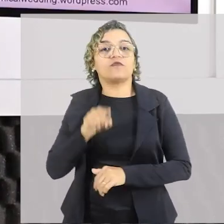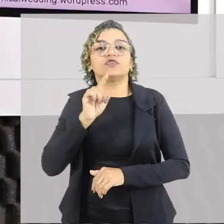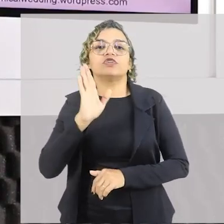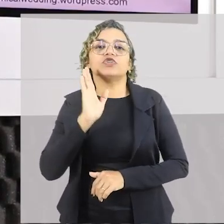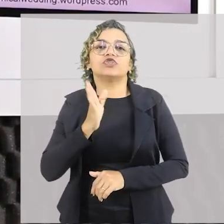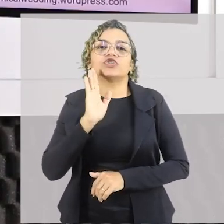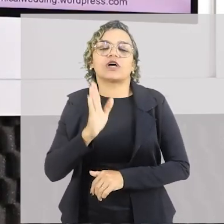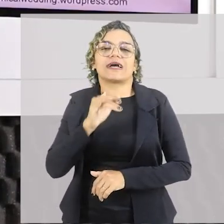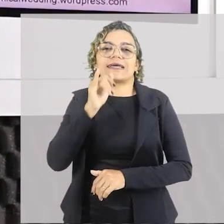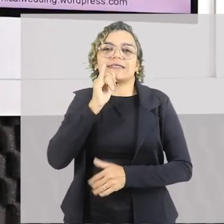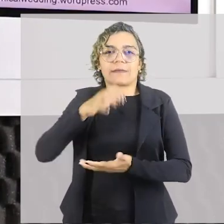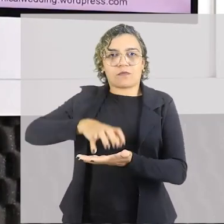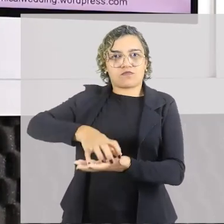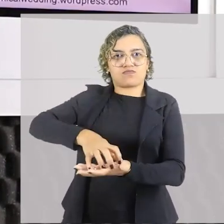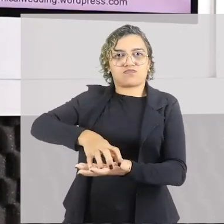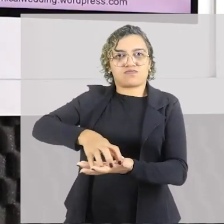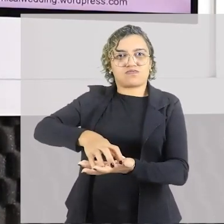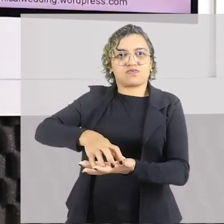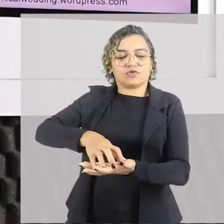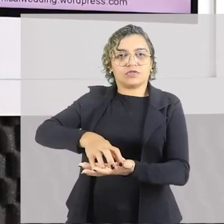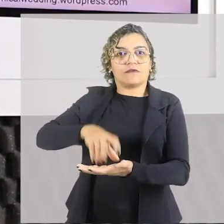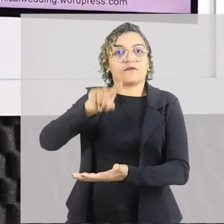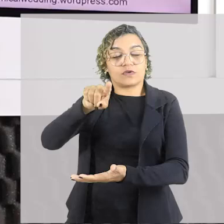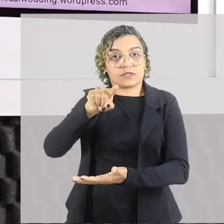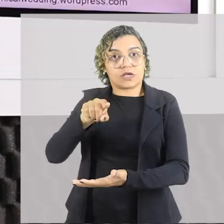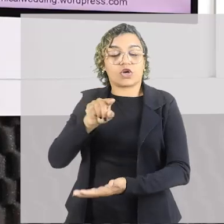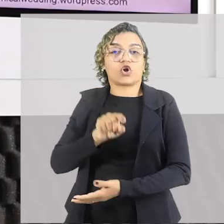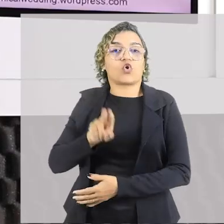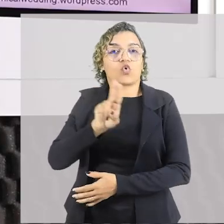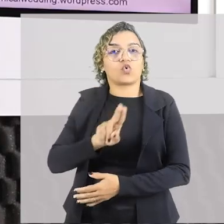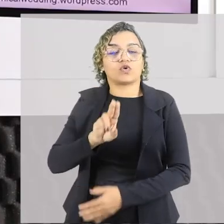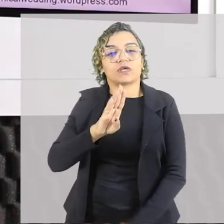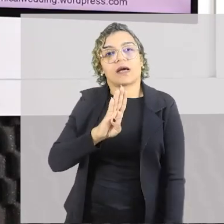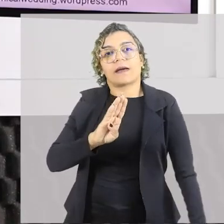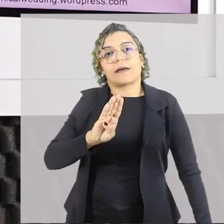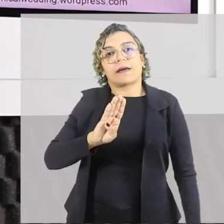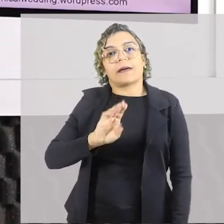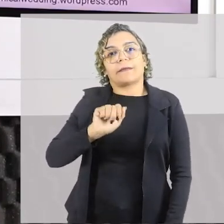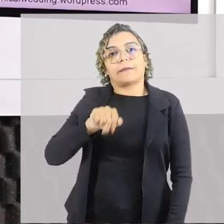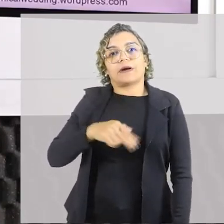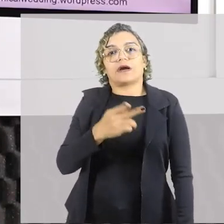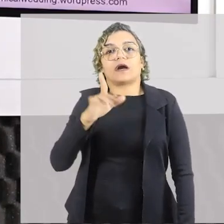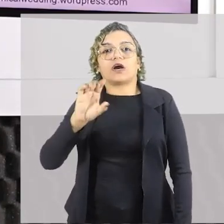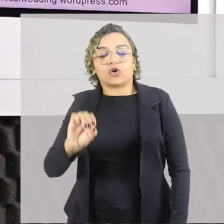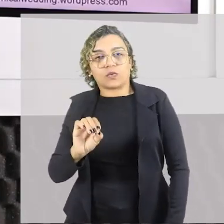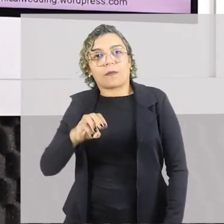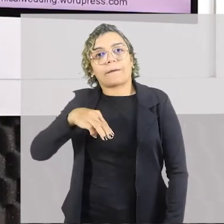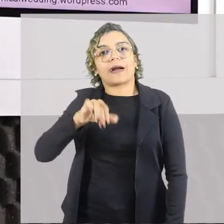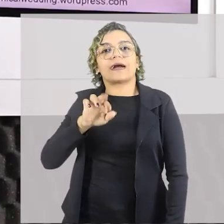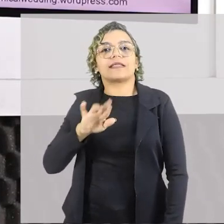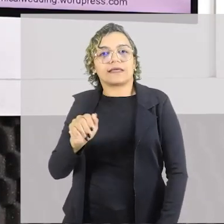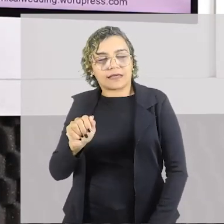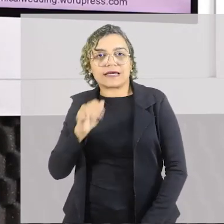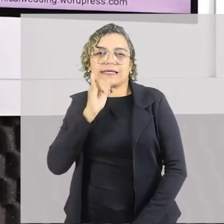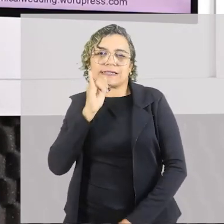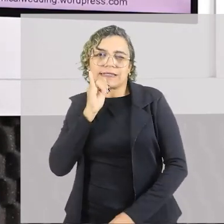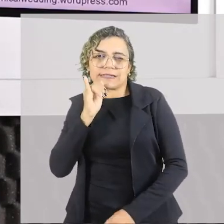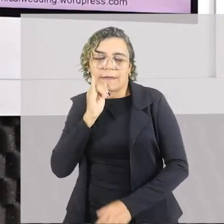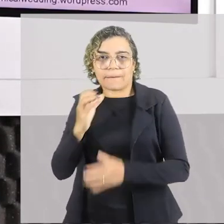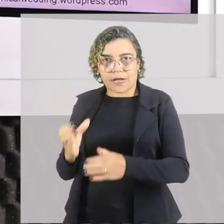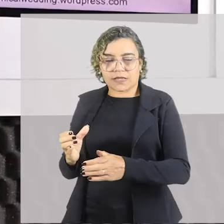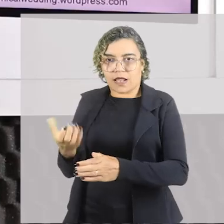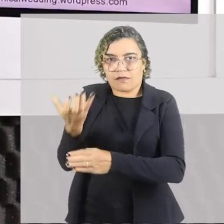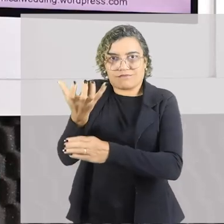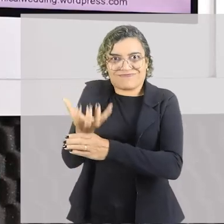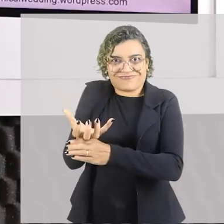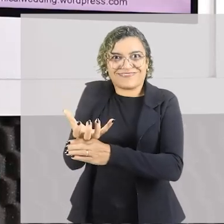alguma vez o pudim? Tu não faz nem no banho-maria? Por que no banho-maria? Para me esquentar aquela mistura, mas sem